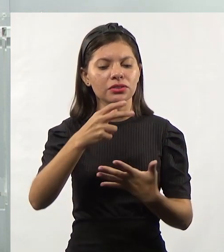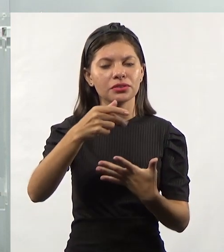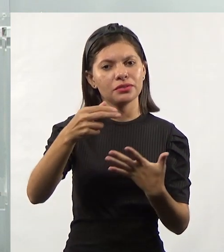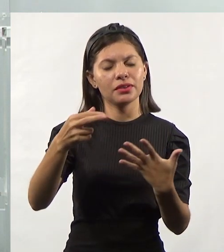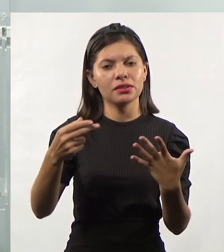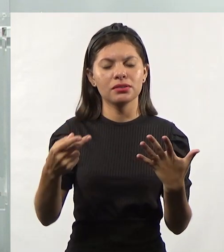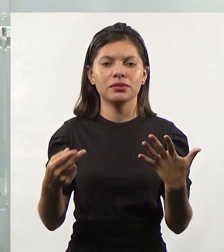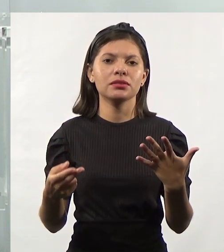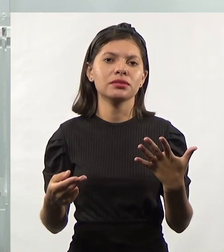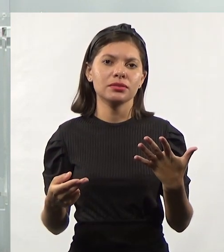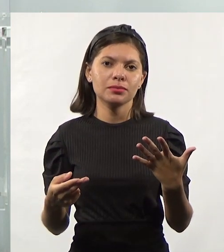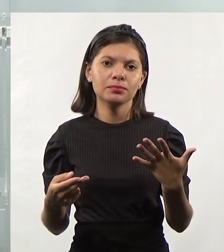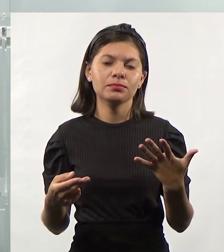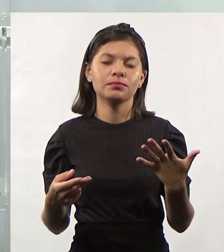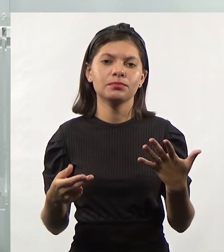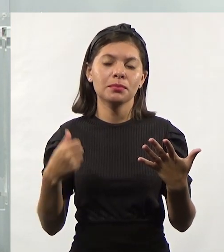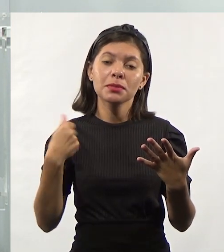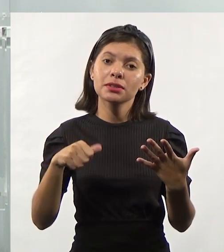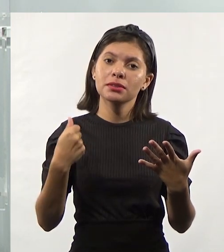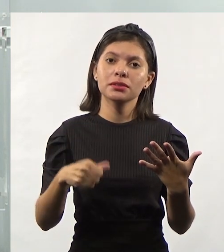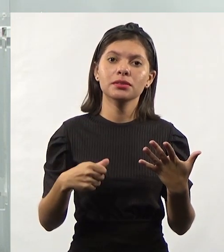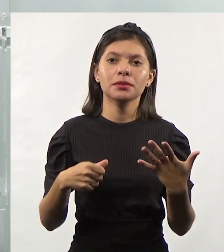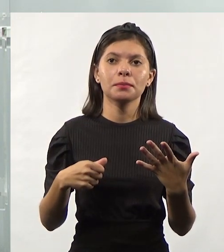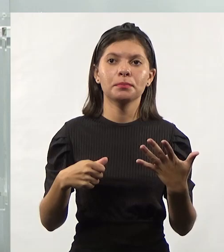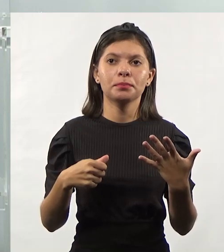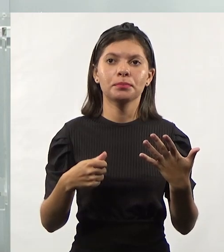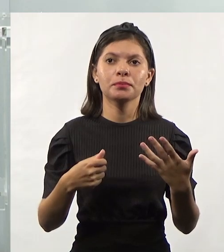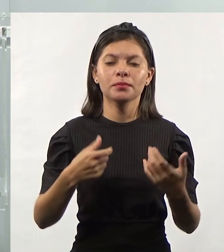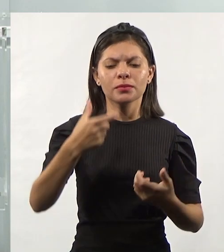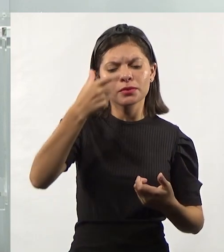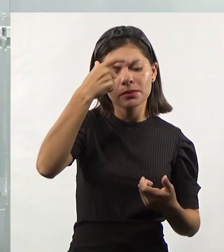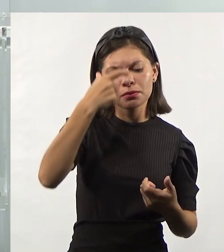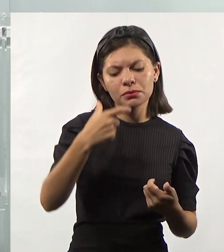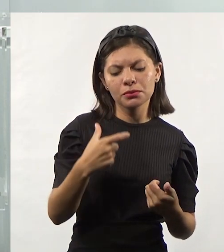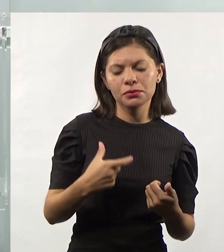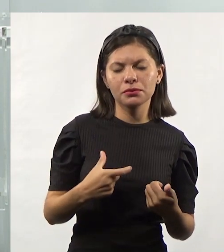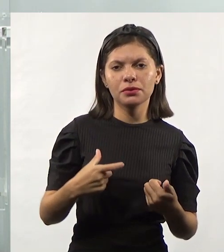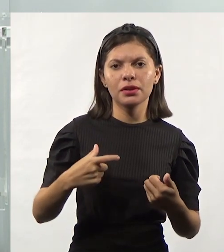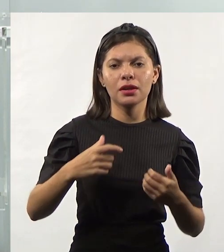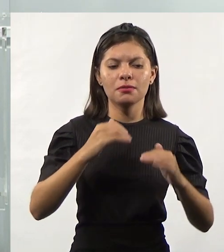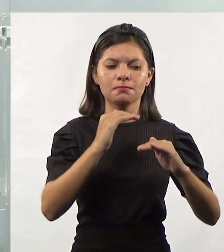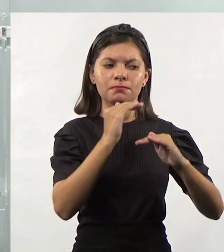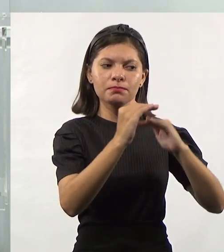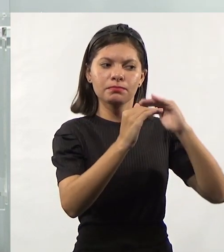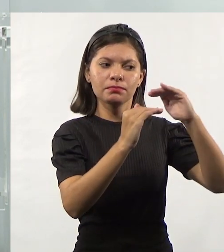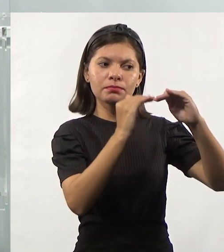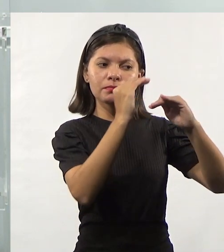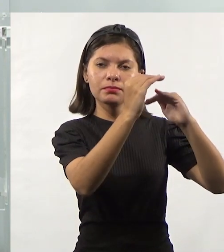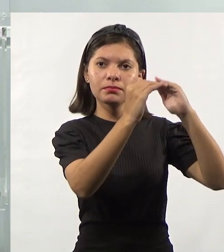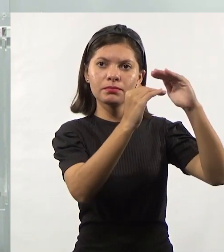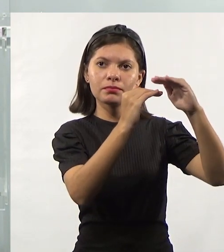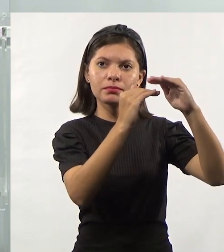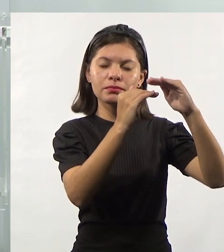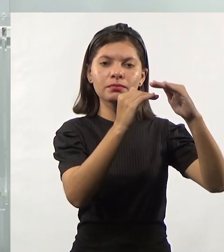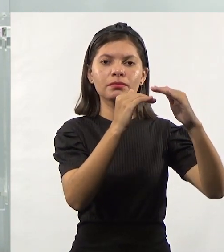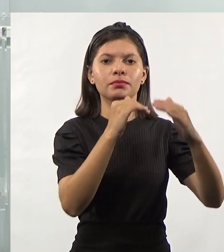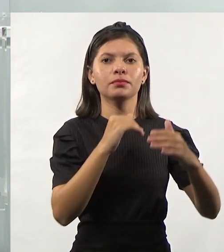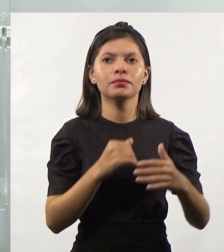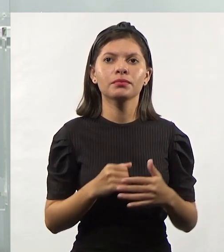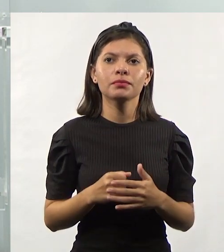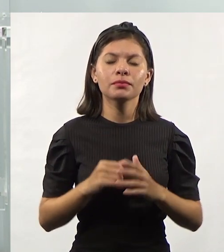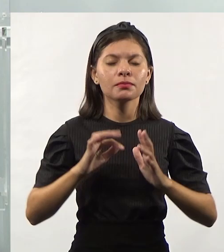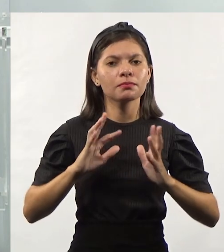outras atividades diferentes, né? Desenvolver na gente mesmo capacidades que a máquina não